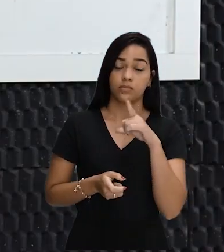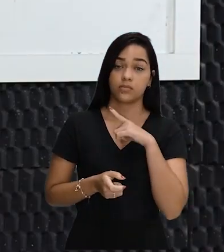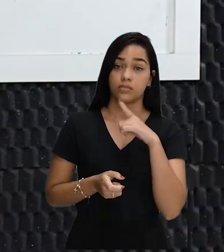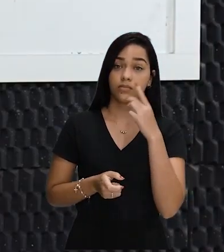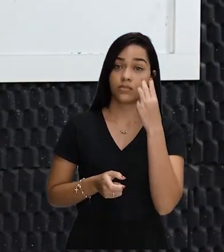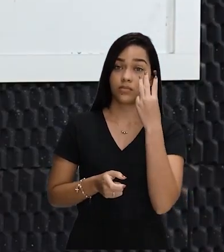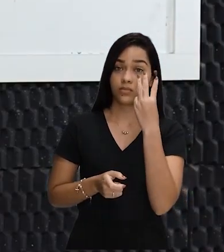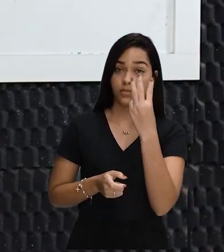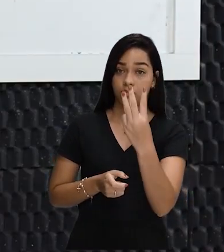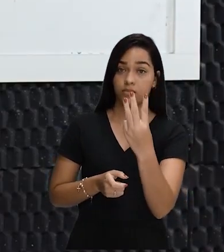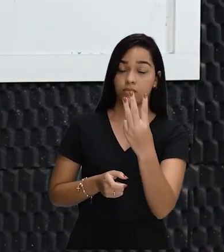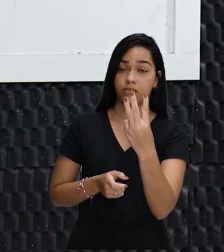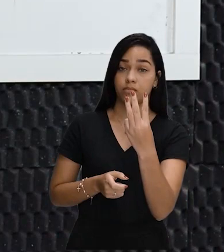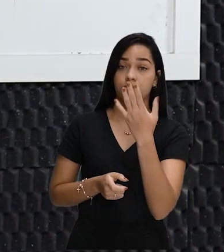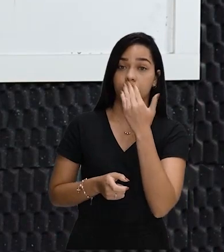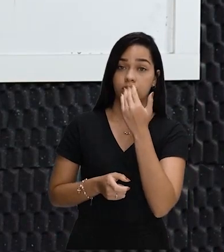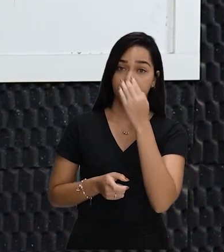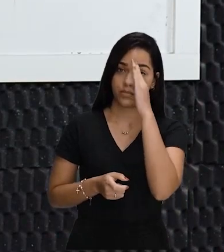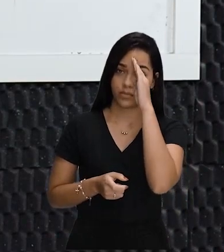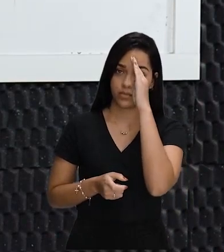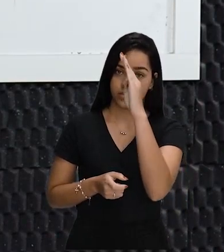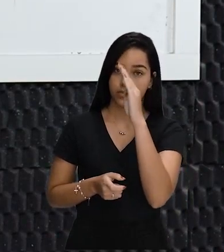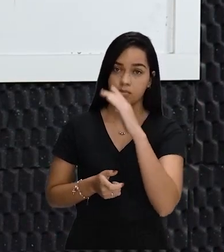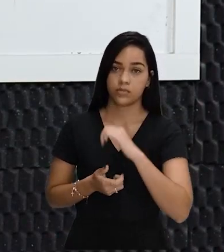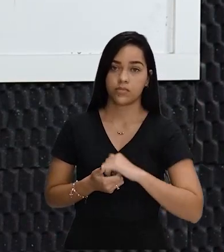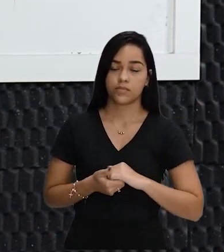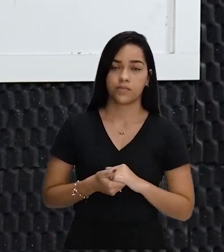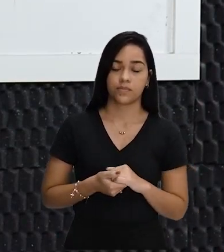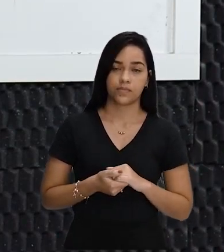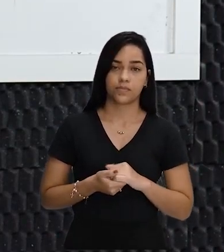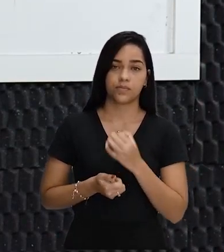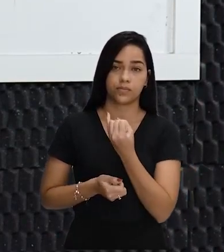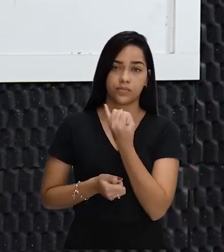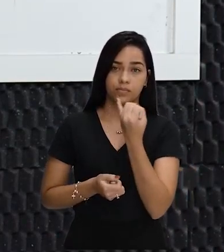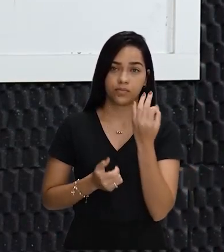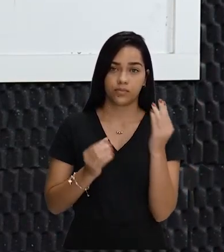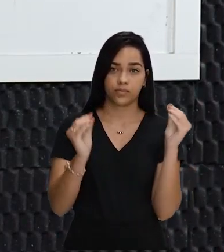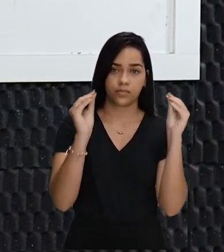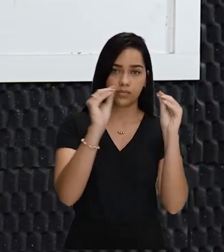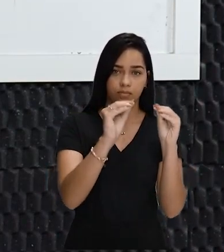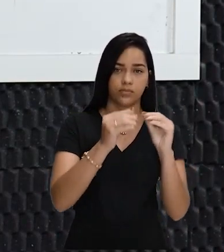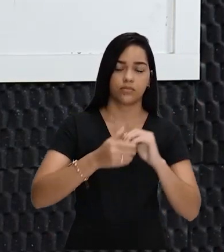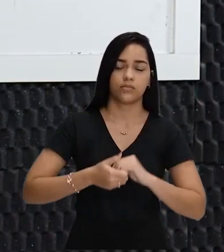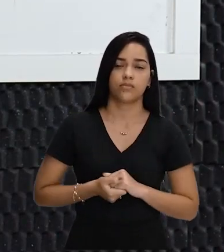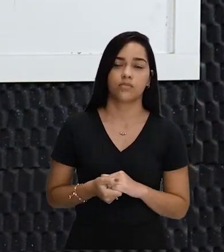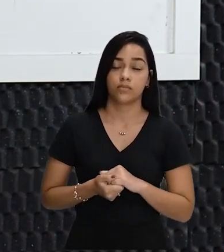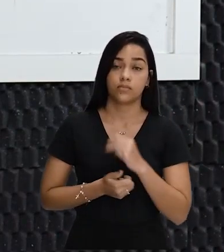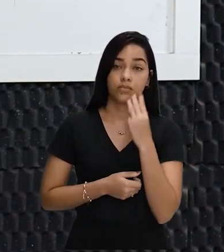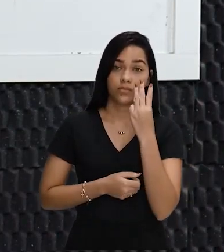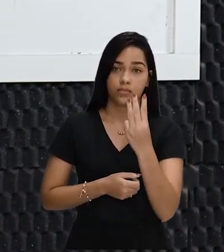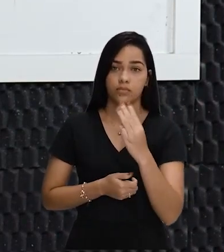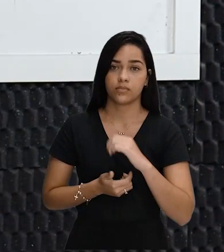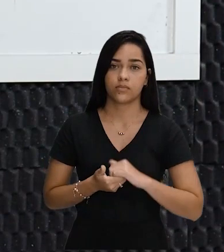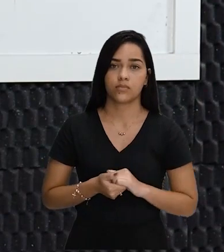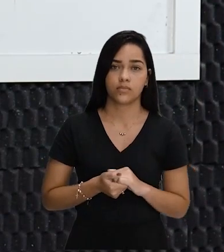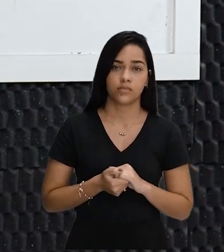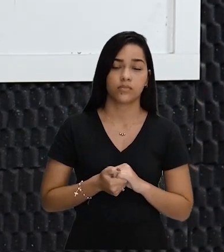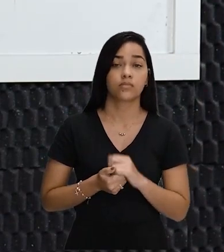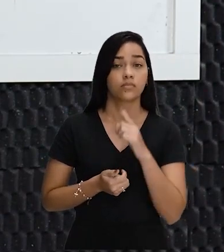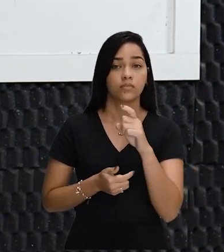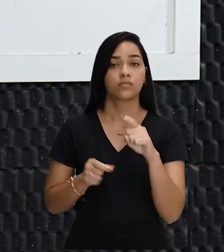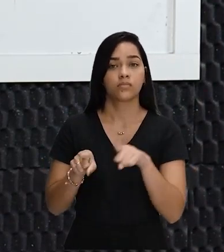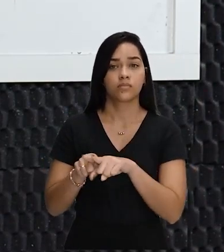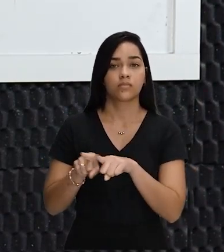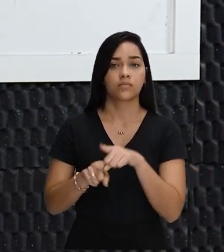tem três opções de prato principal você coloca aqui a quantidade de prato principal que são três e você